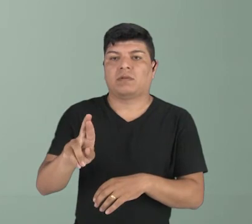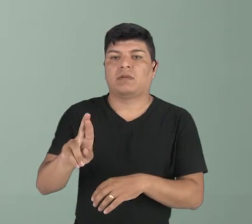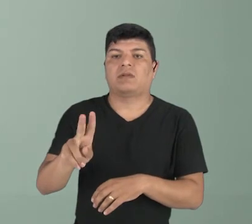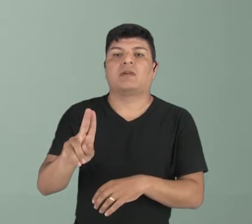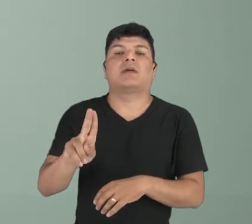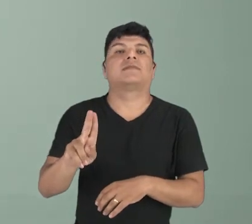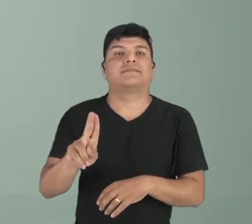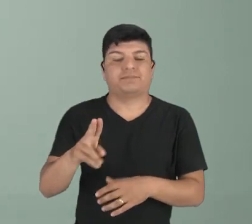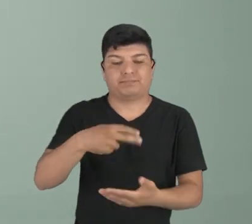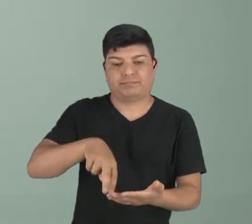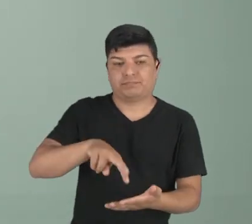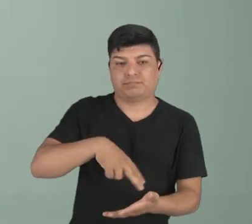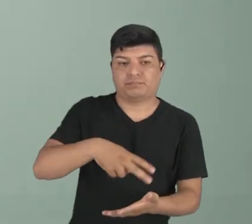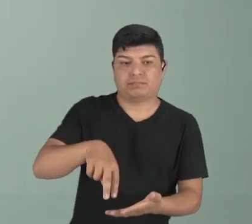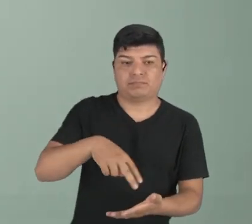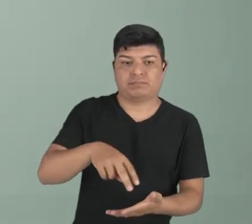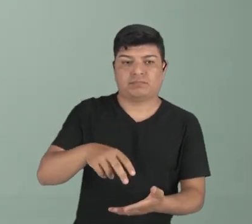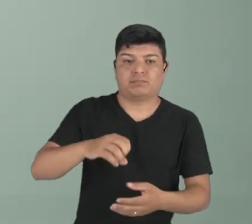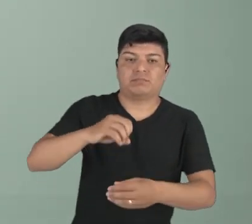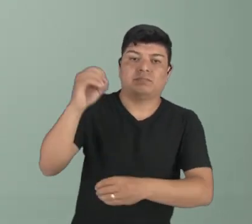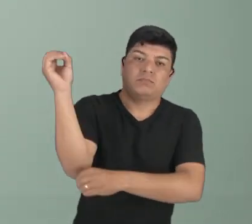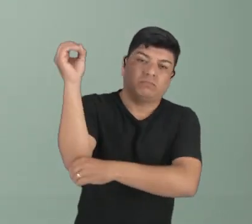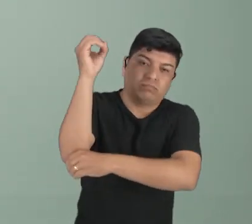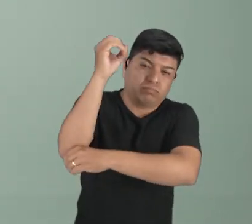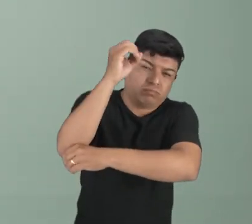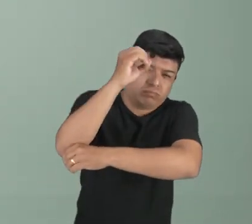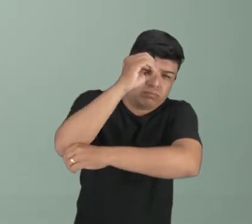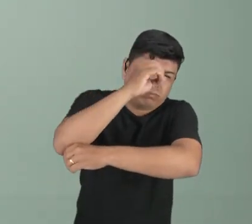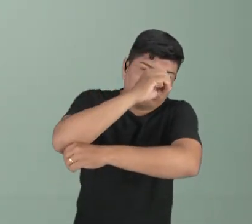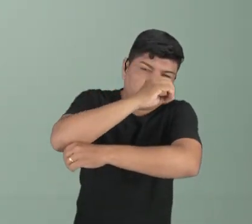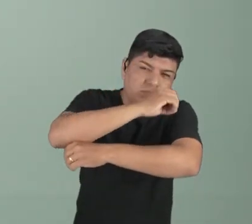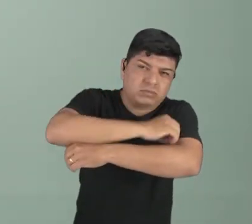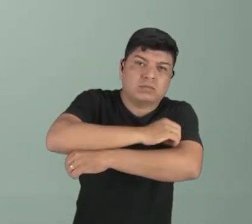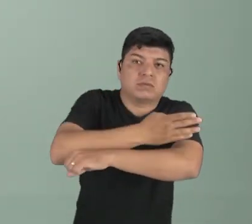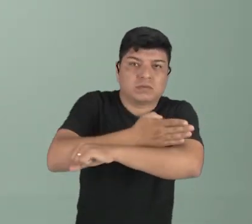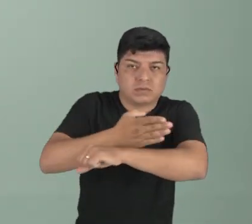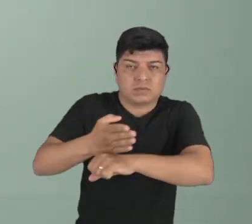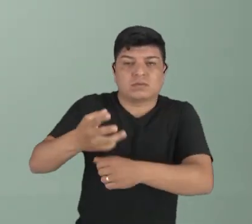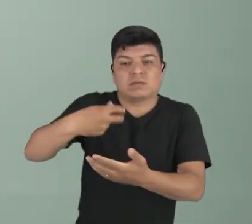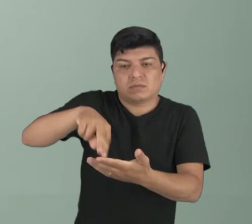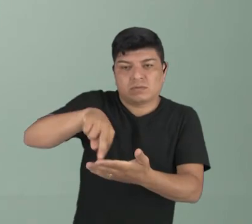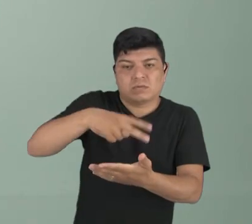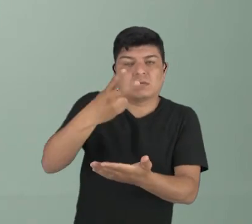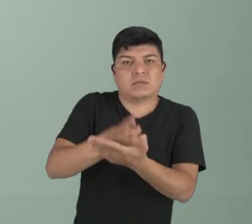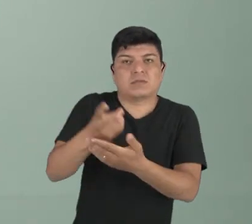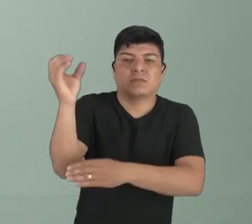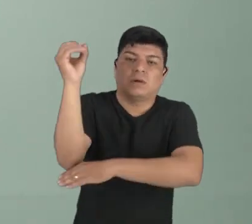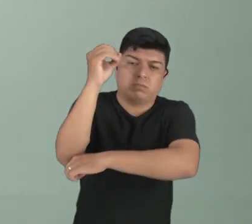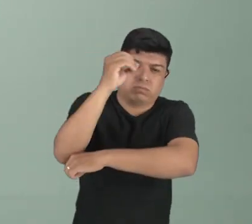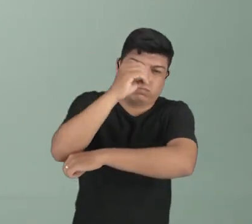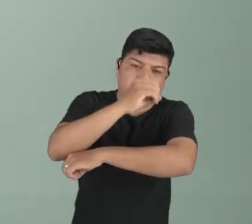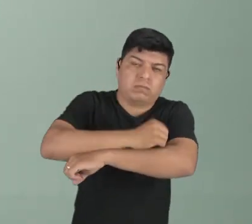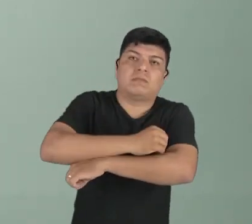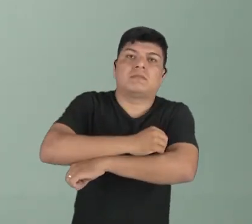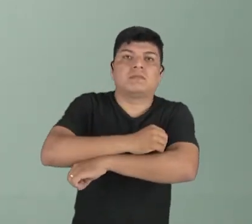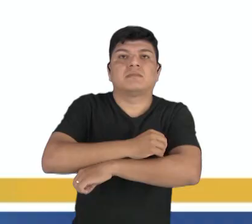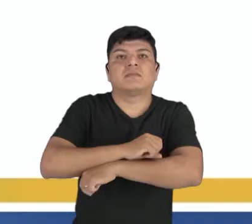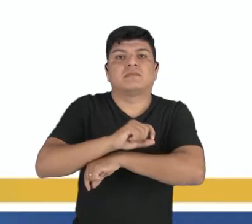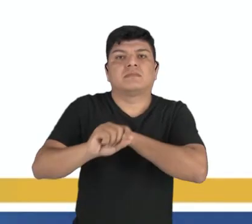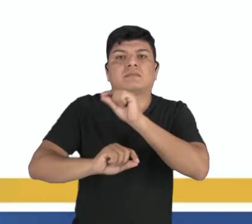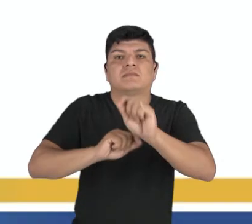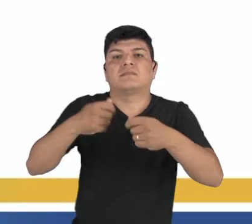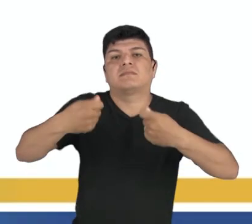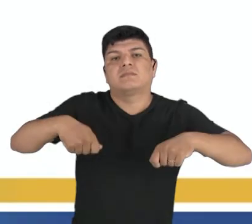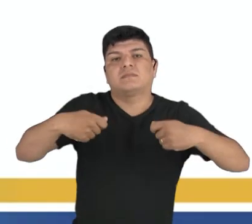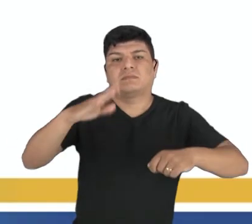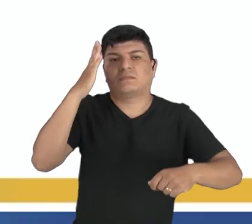ele é dançado no pôr do sol, tá, galerinha? A tradição deles é que seja dançado durante o pôr do sol. O que é que vocês têm que